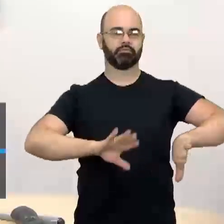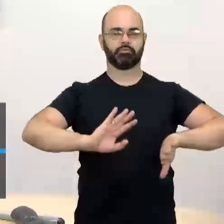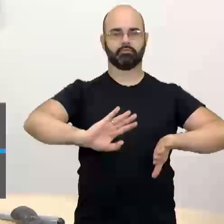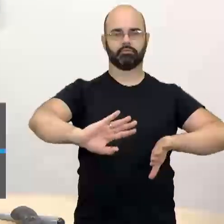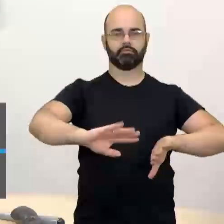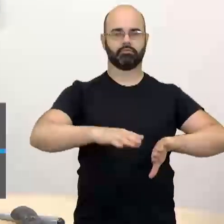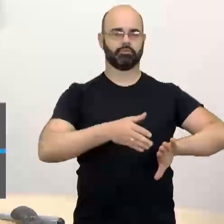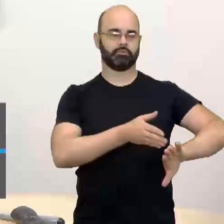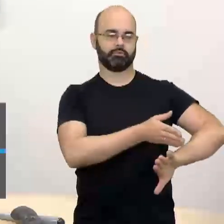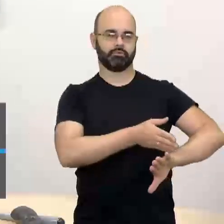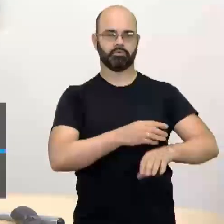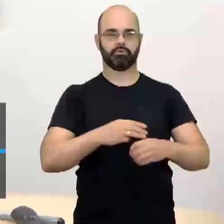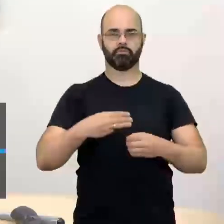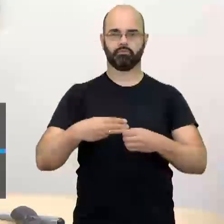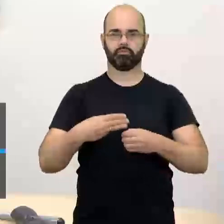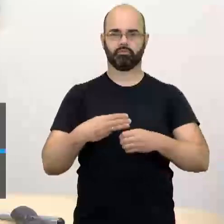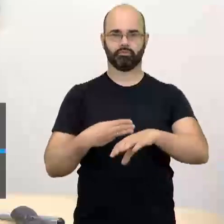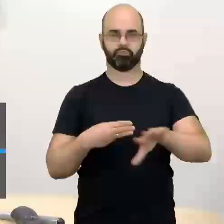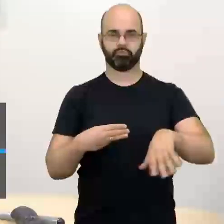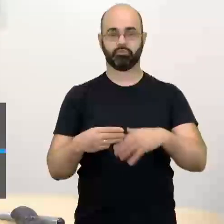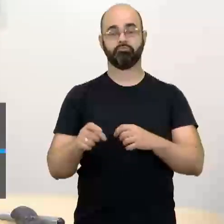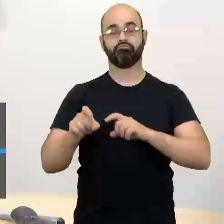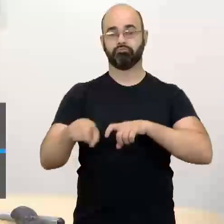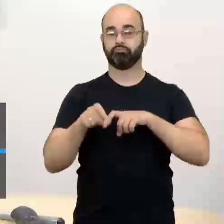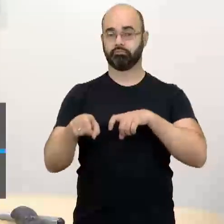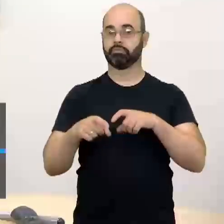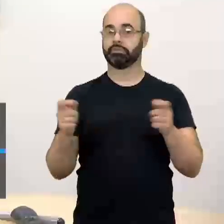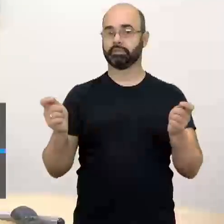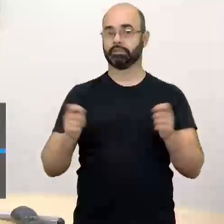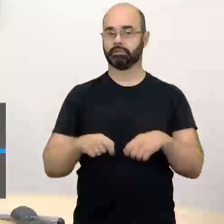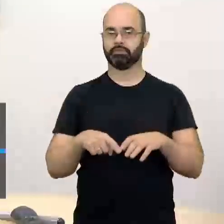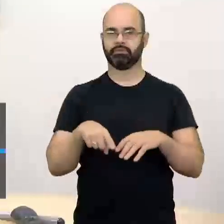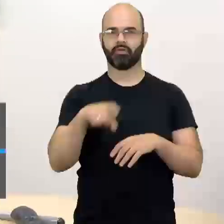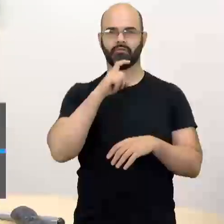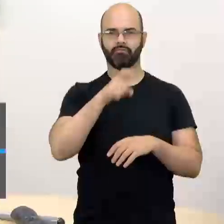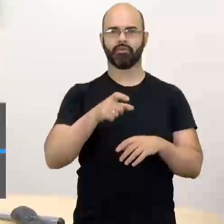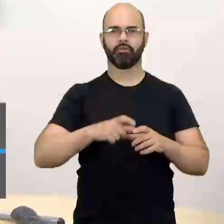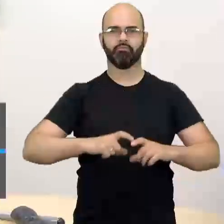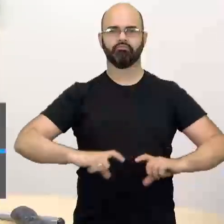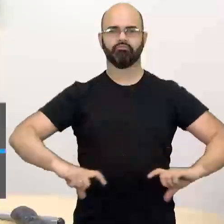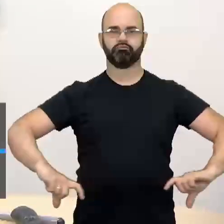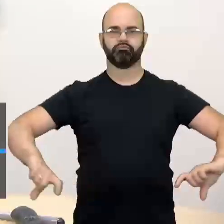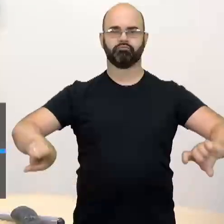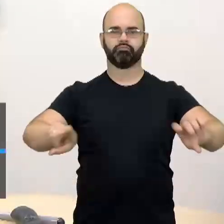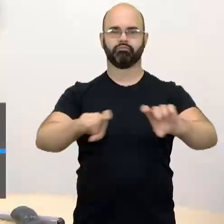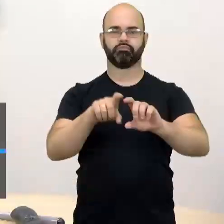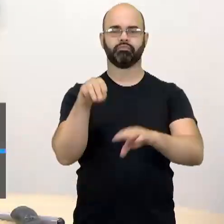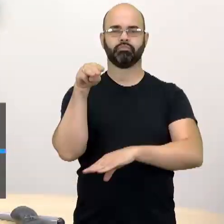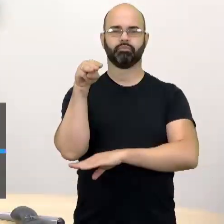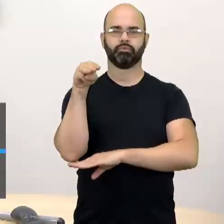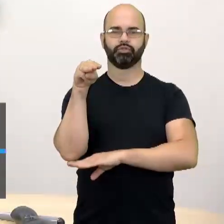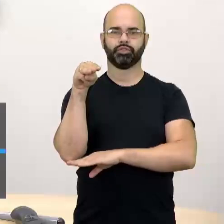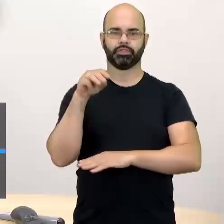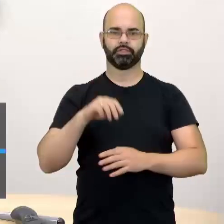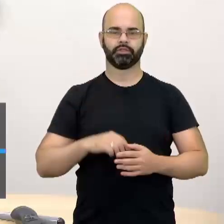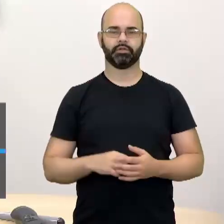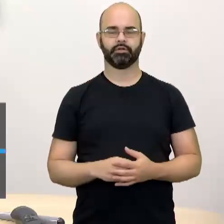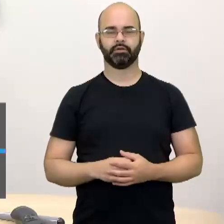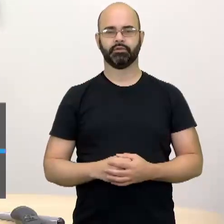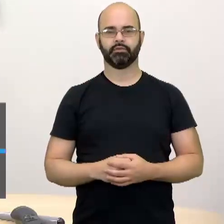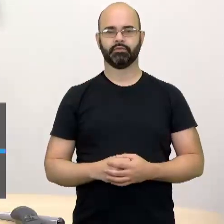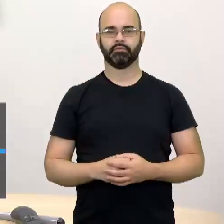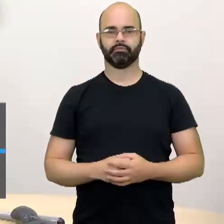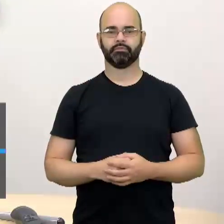municípios, né, o potencial agrícola aí, né? Nós temos o Cinturão Verde na região lá de Mogi das Cruzes, por exemplo, que faz parte